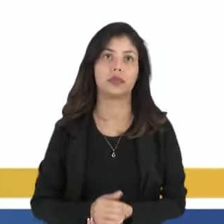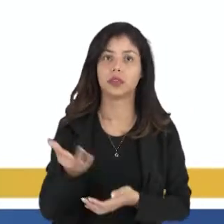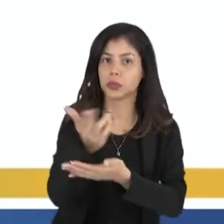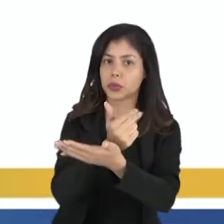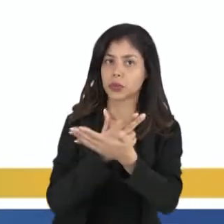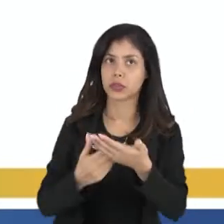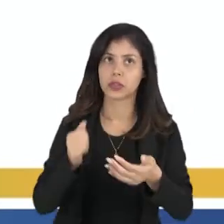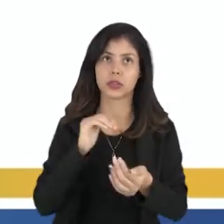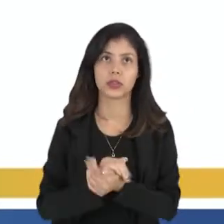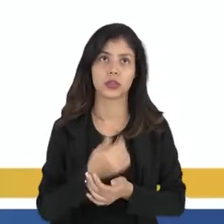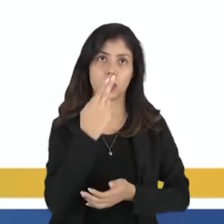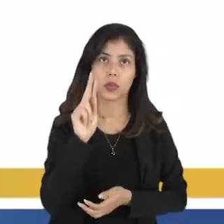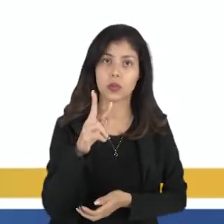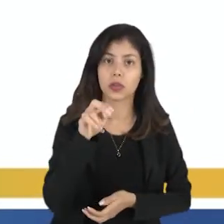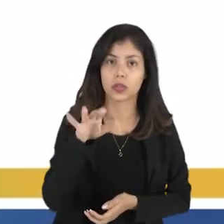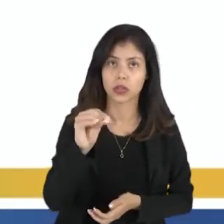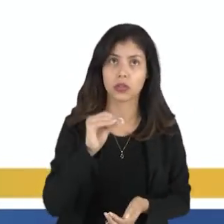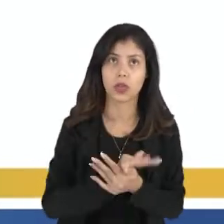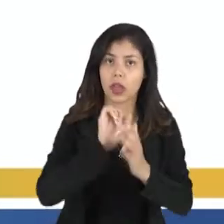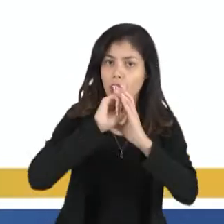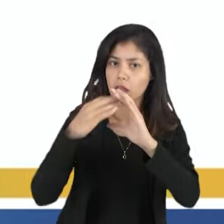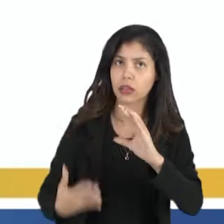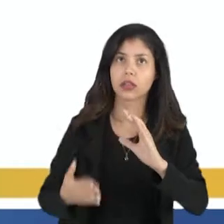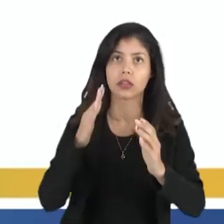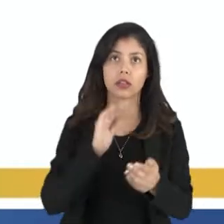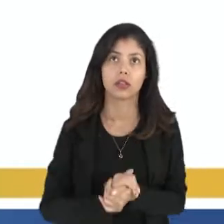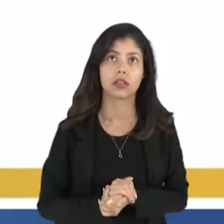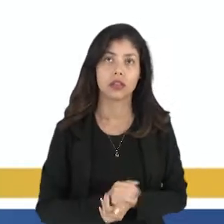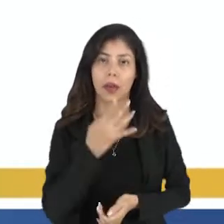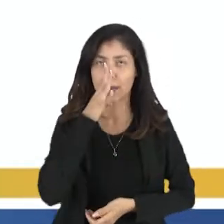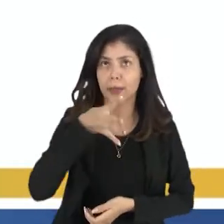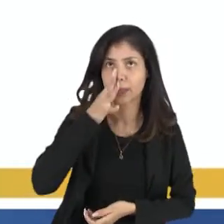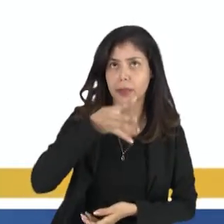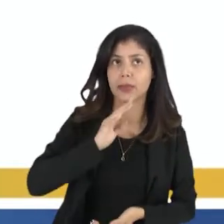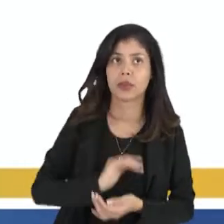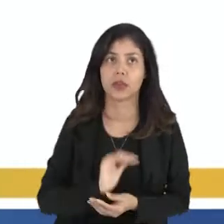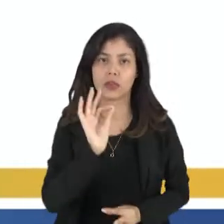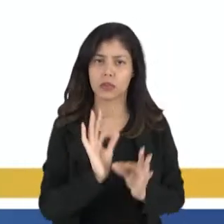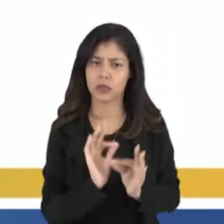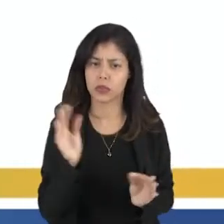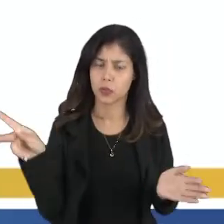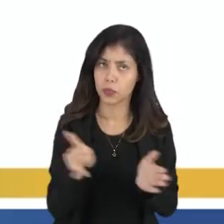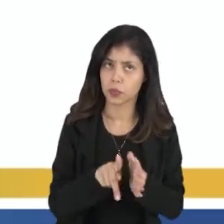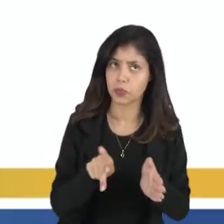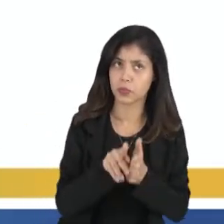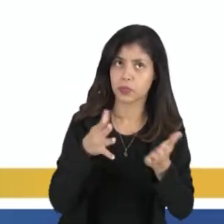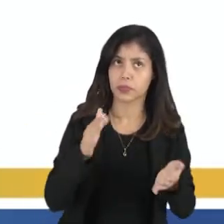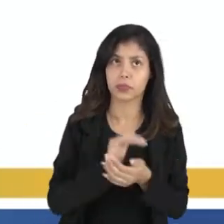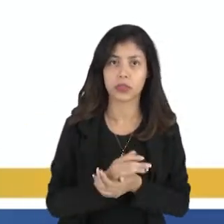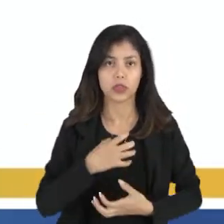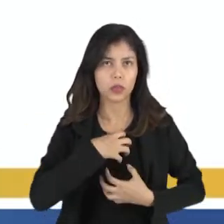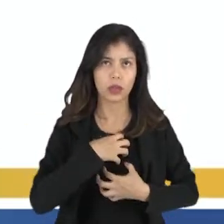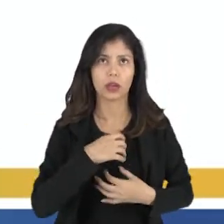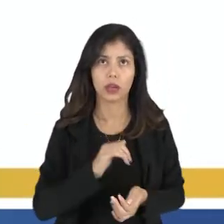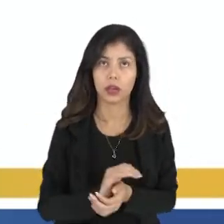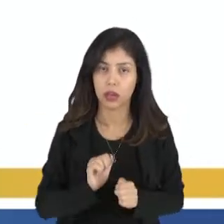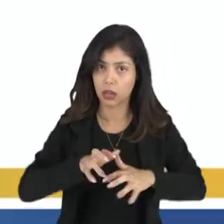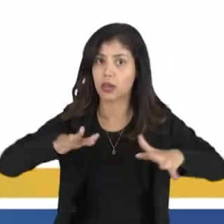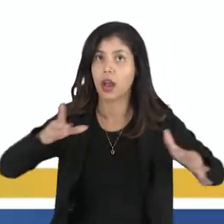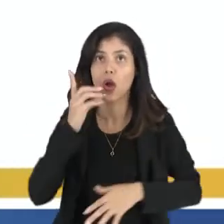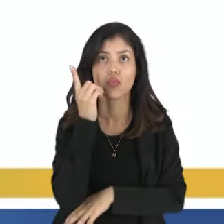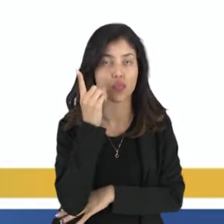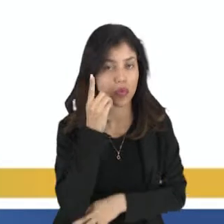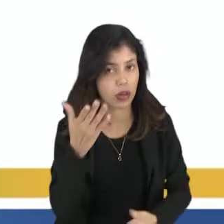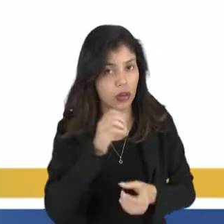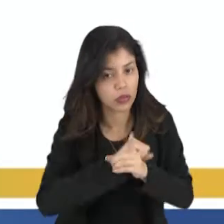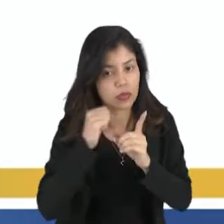é um desenho humorístico que tem como característica a crítica, de maneira breve, dos momentos que abrangem o